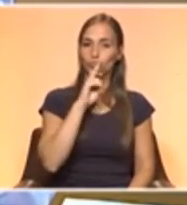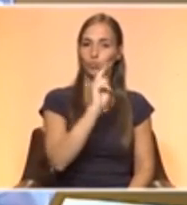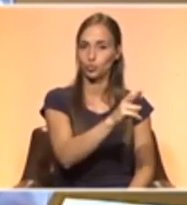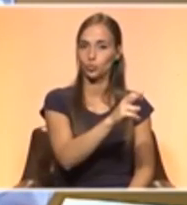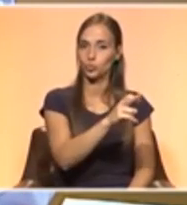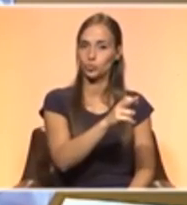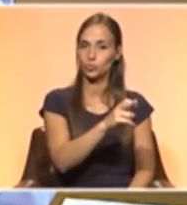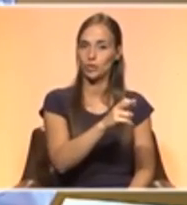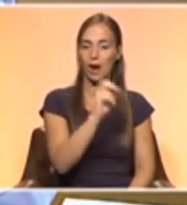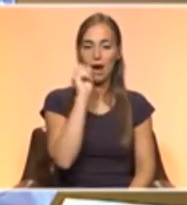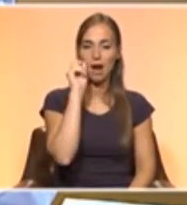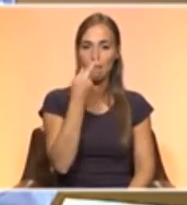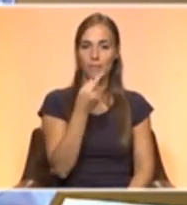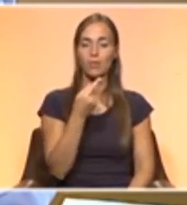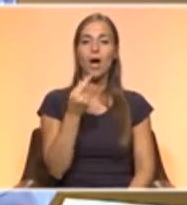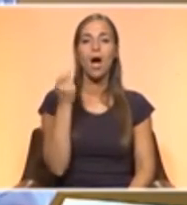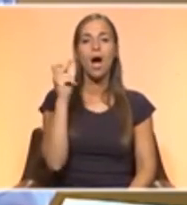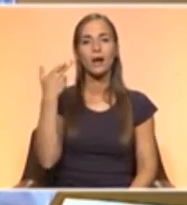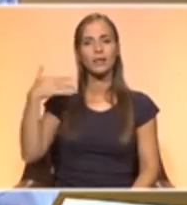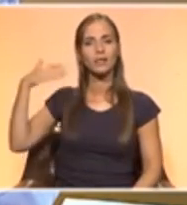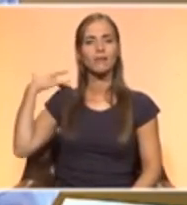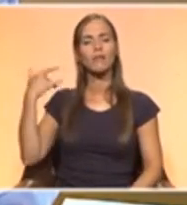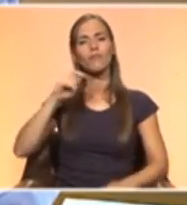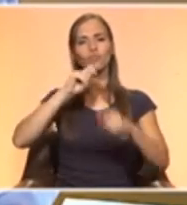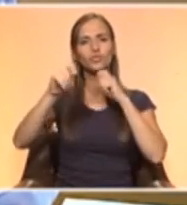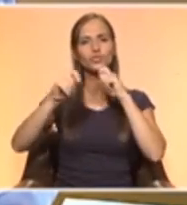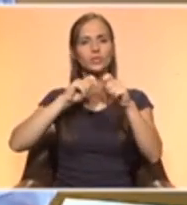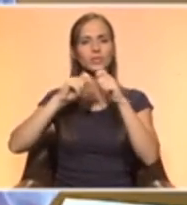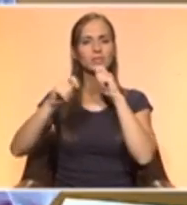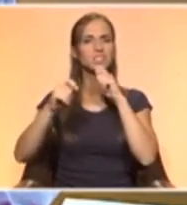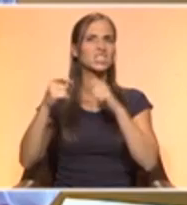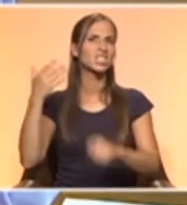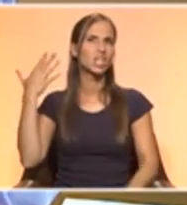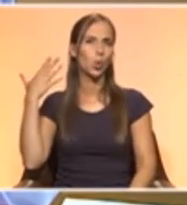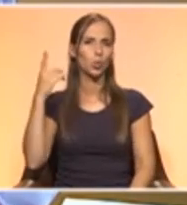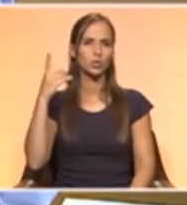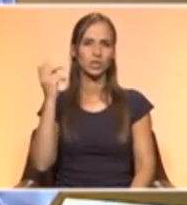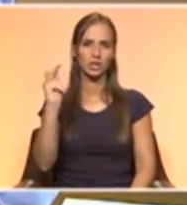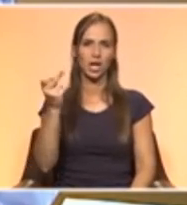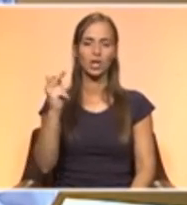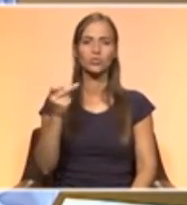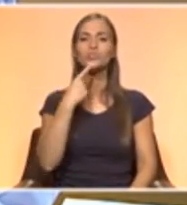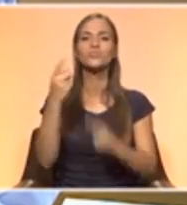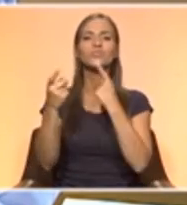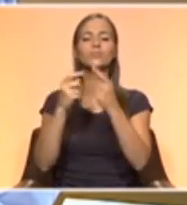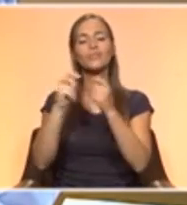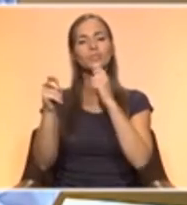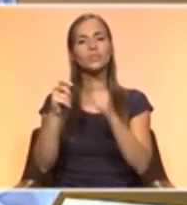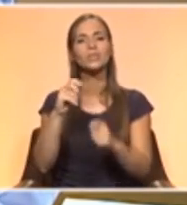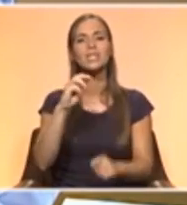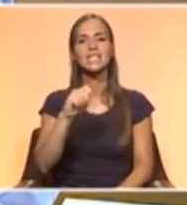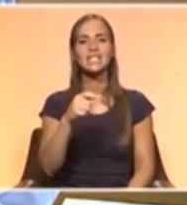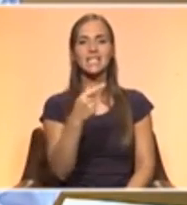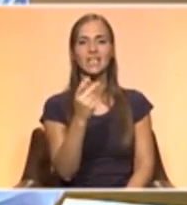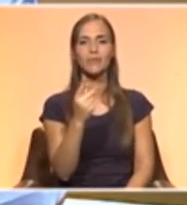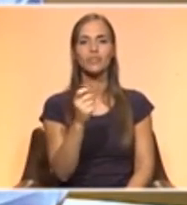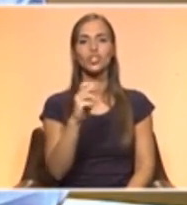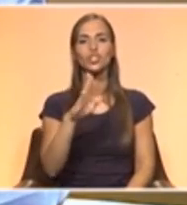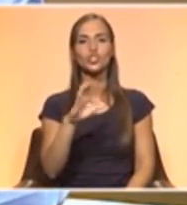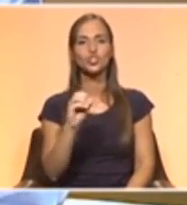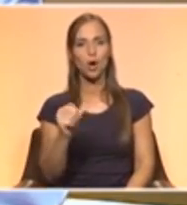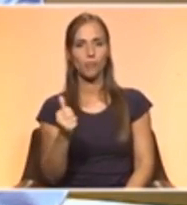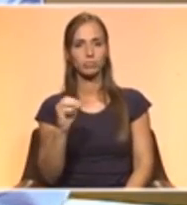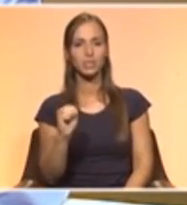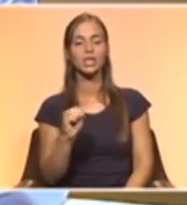resposta de outros há alguns há alguns anos atrás fizeram uma entrevista talvez há cinco ou seis ao Steve joves e e e e ao Bill Gates e